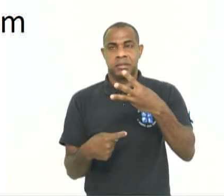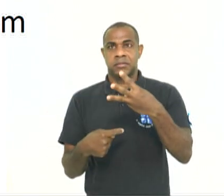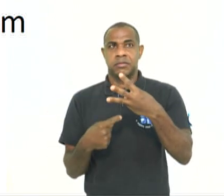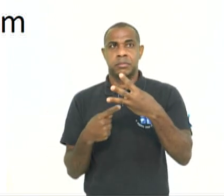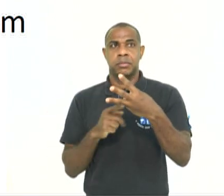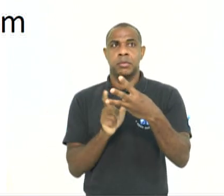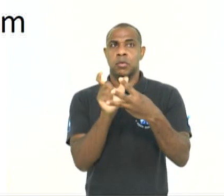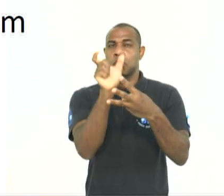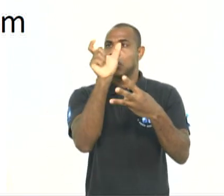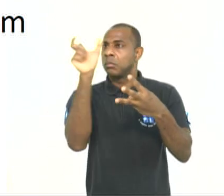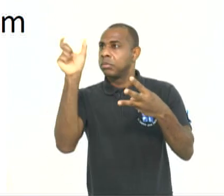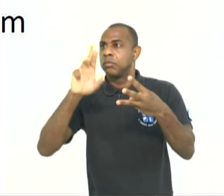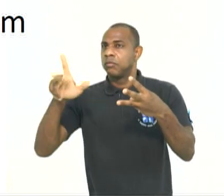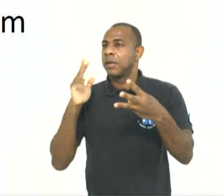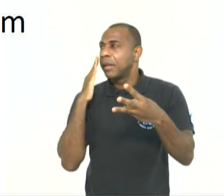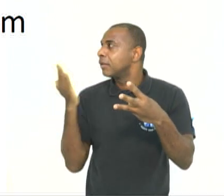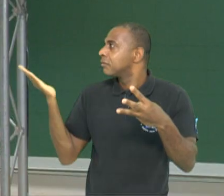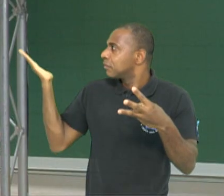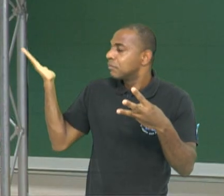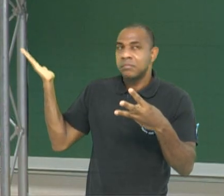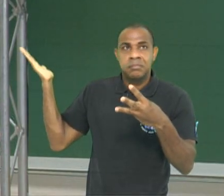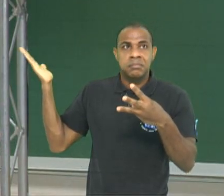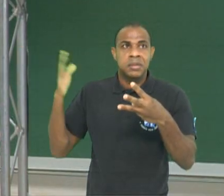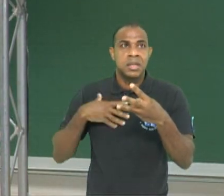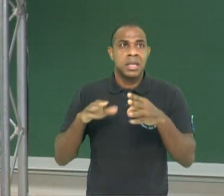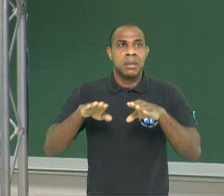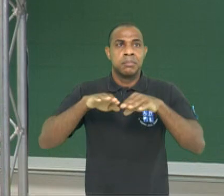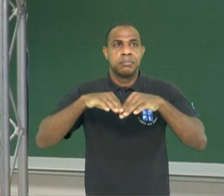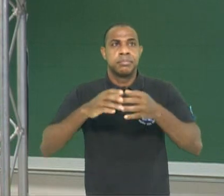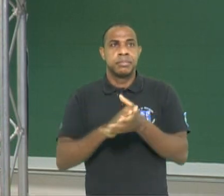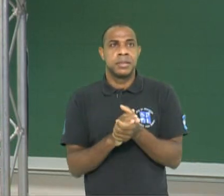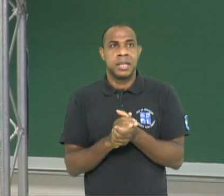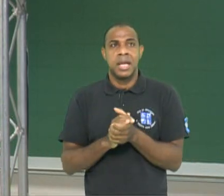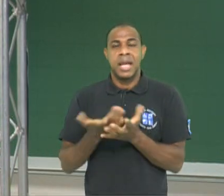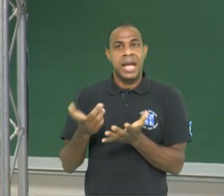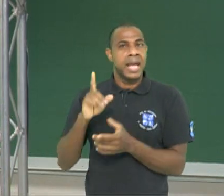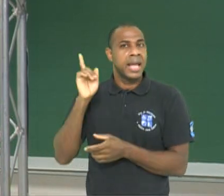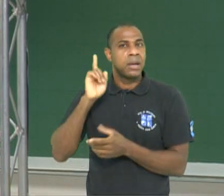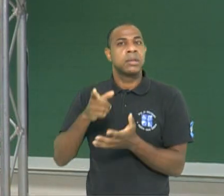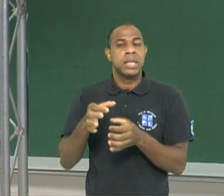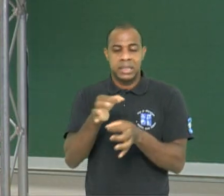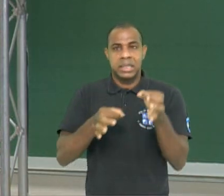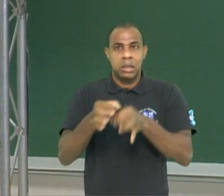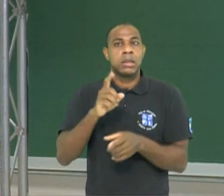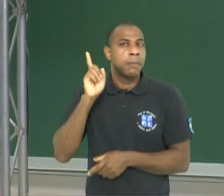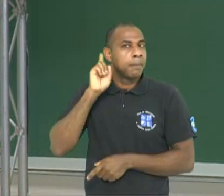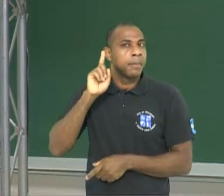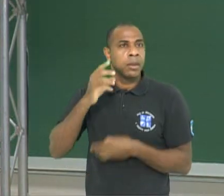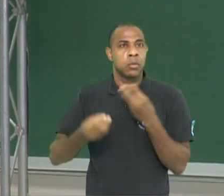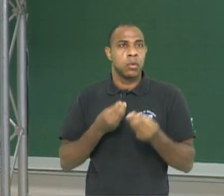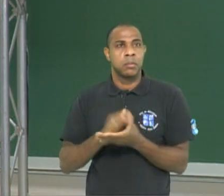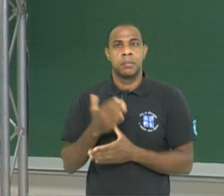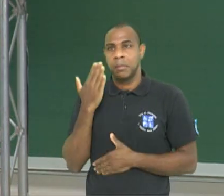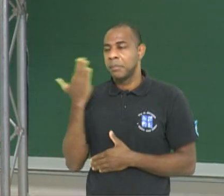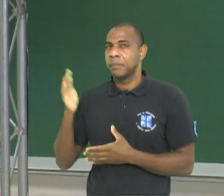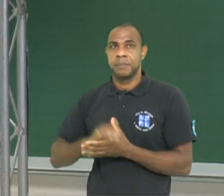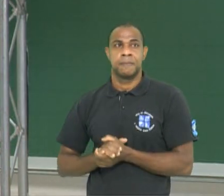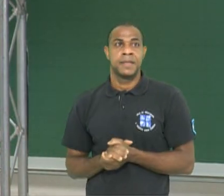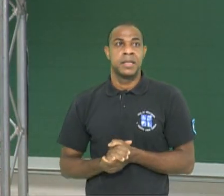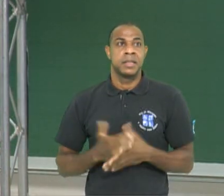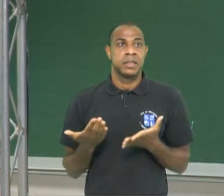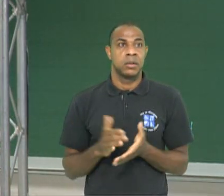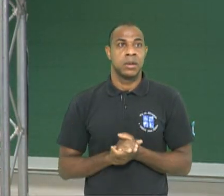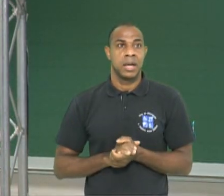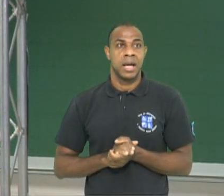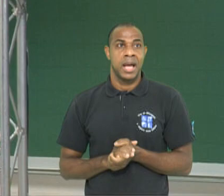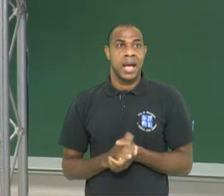eosinófilos e monócitos, né? Então é uma linhagem específica de células brancas, de leucócitos ali, né, do sangue. Já as células-tronco linfóides,